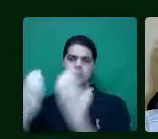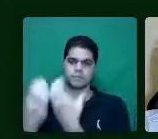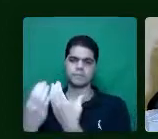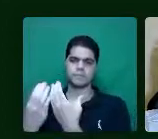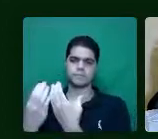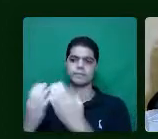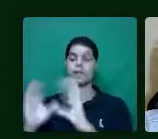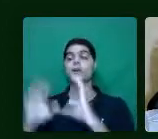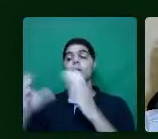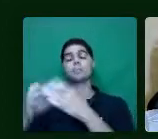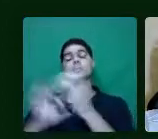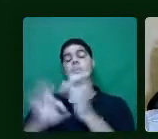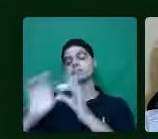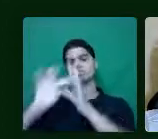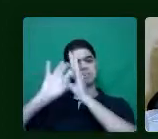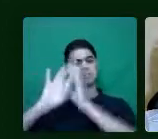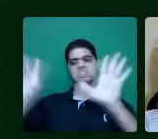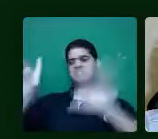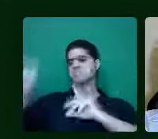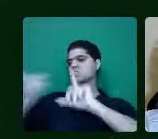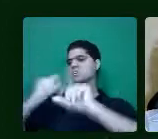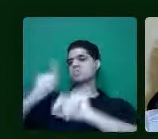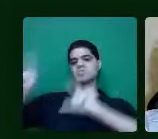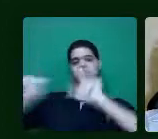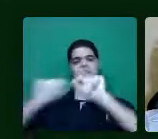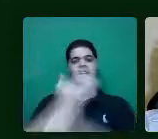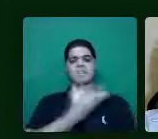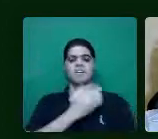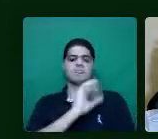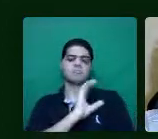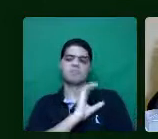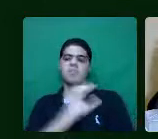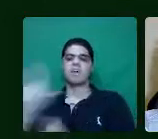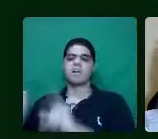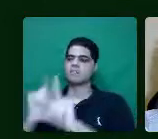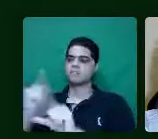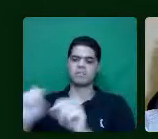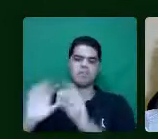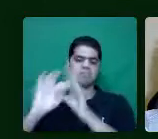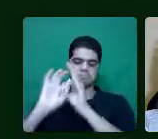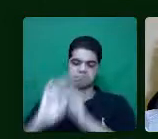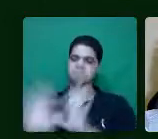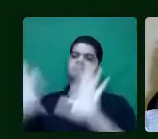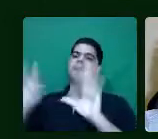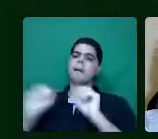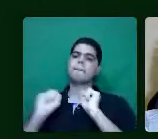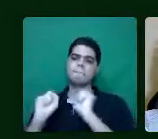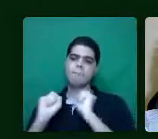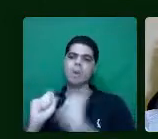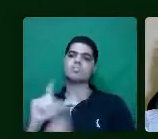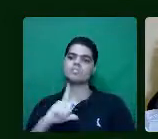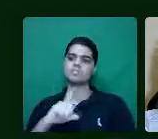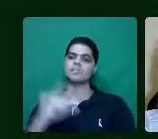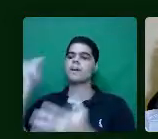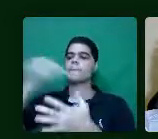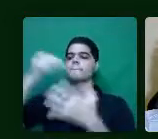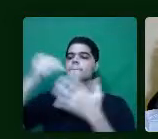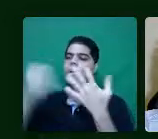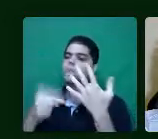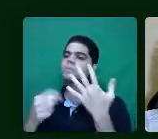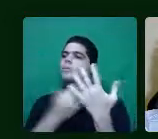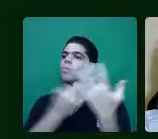livre. Então, eu tenho colegas, eu quero fazer um time com os meus colegas. Não tem problema, quando abrir o Discord, você já vai ali, você aponta quem são seus colegas e você